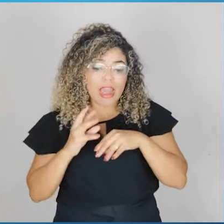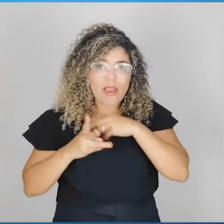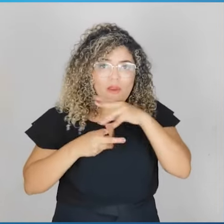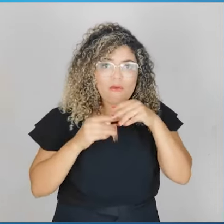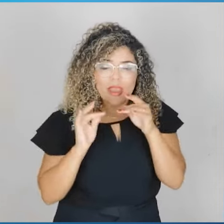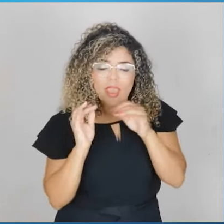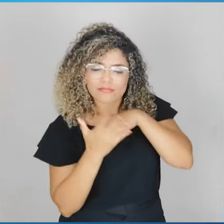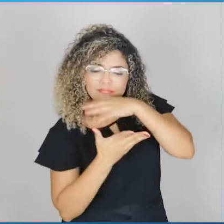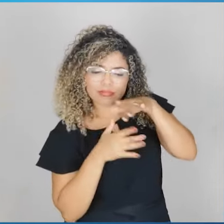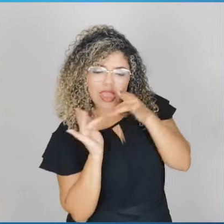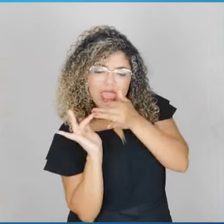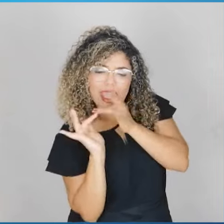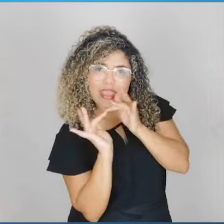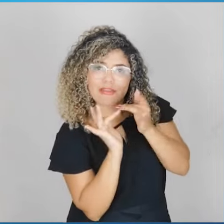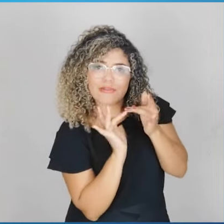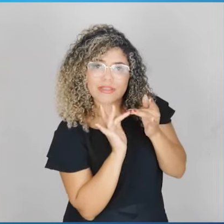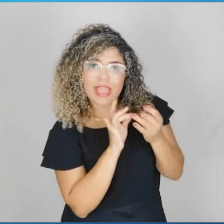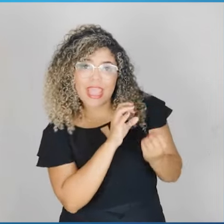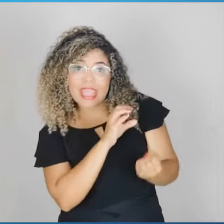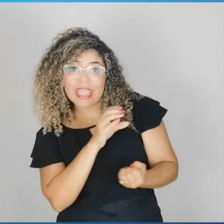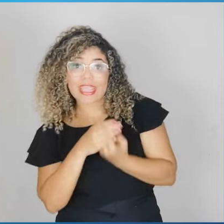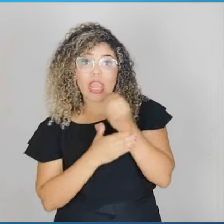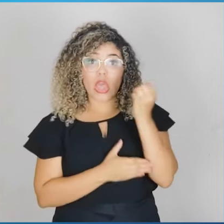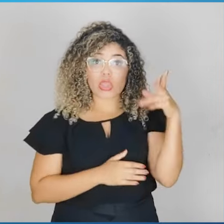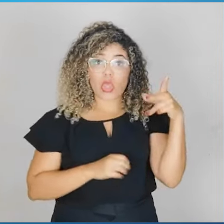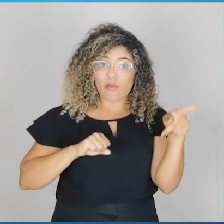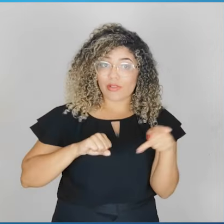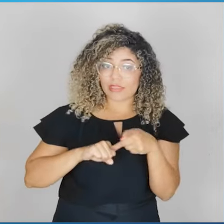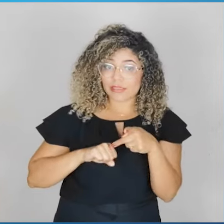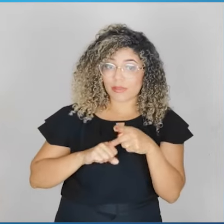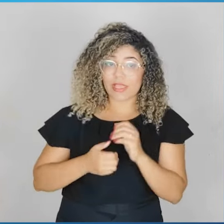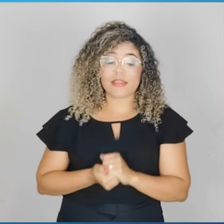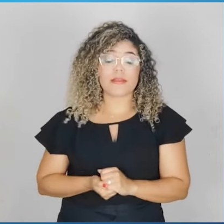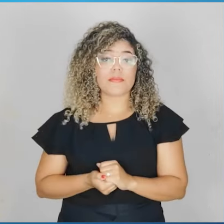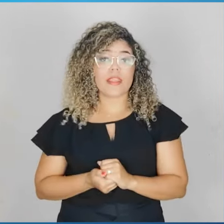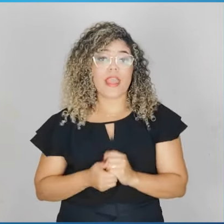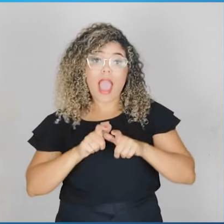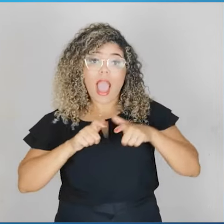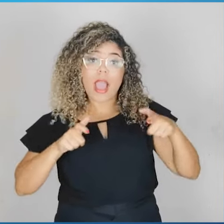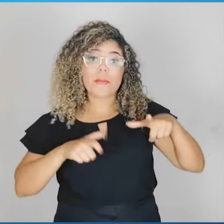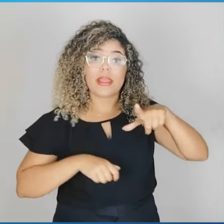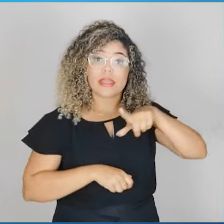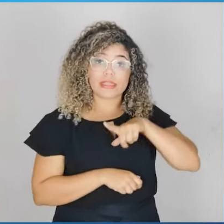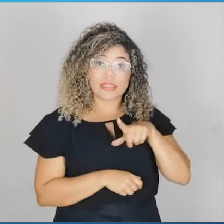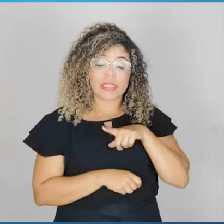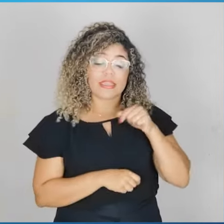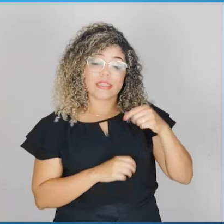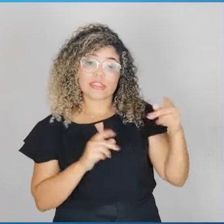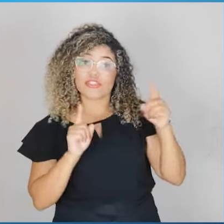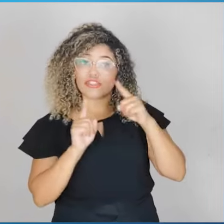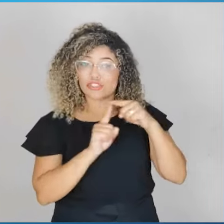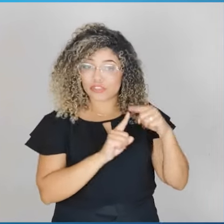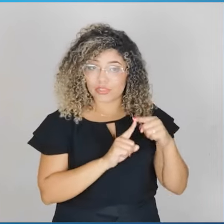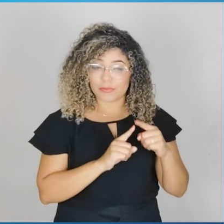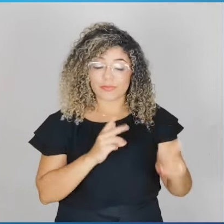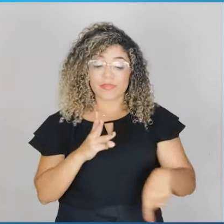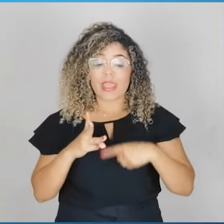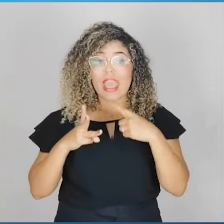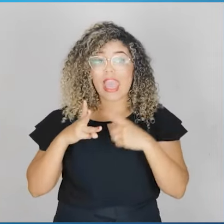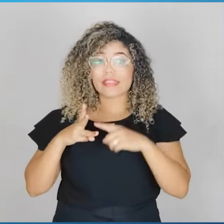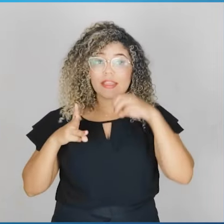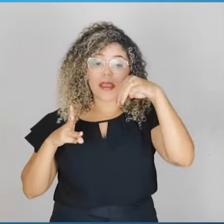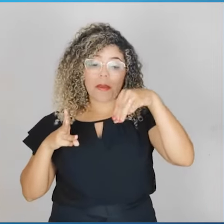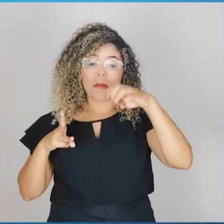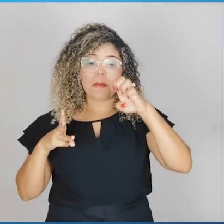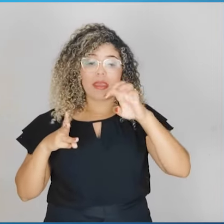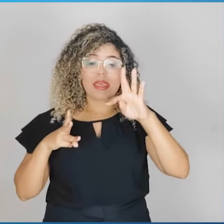unem, se compactam e dão origem a outras rochas. A maior parte das rochas nós temos por essa formação. As rochas metamórficas